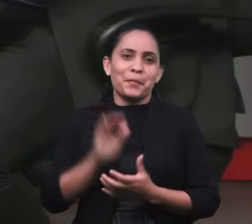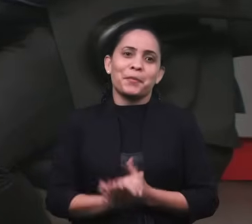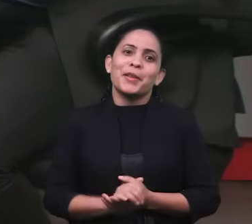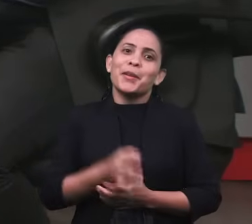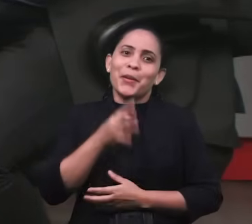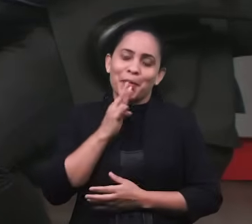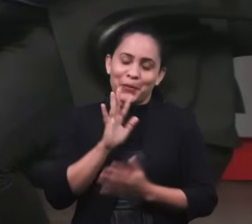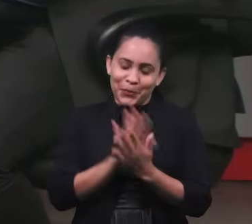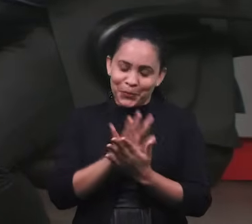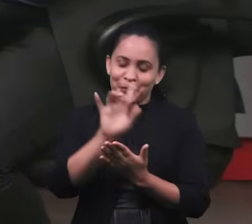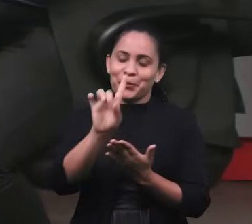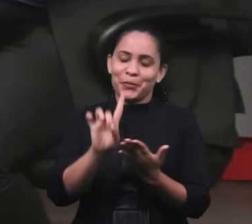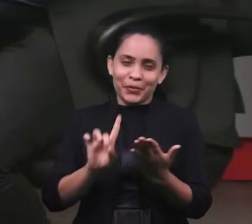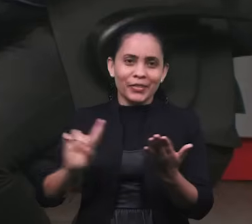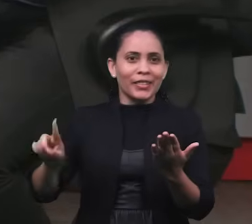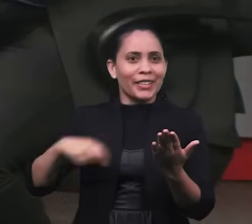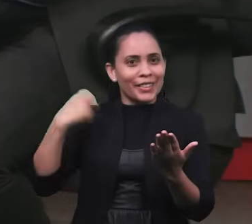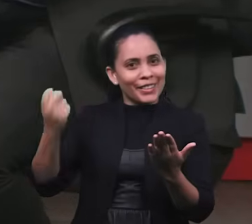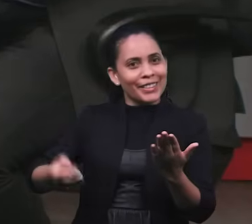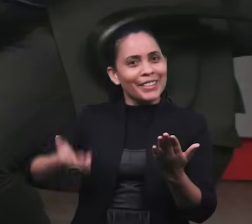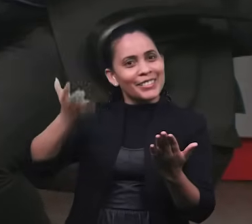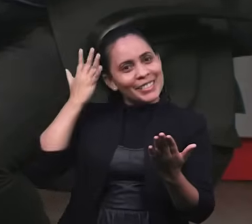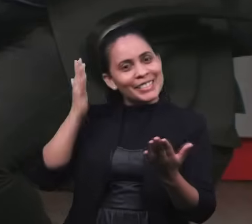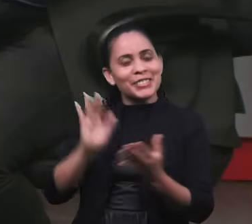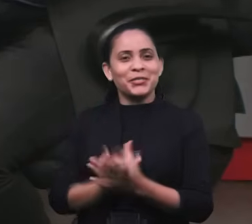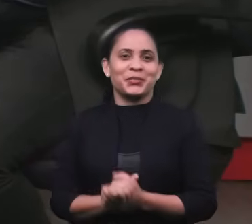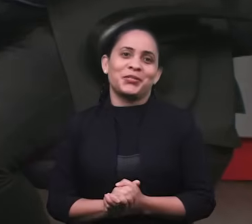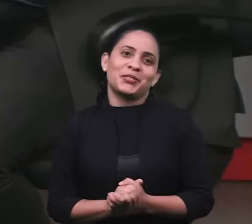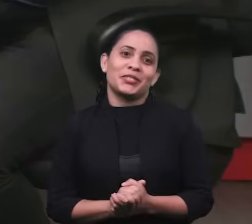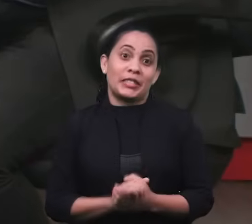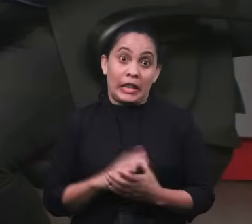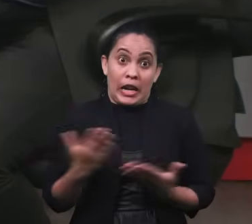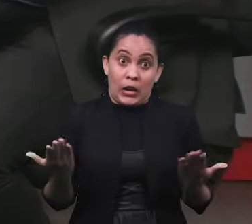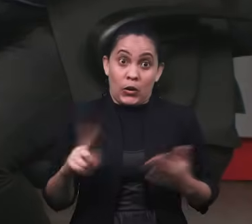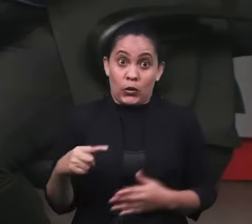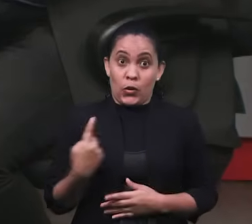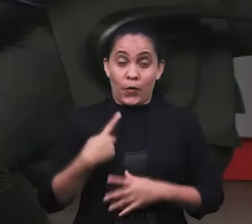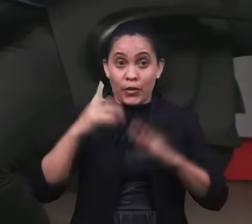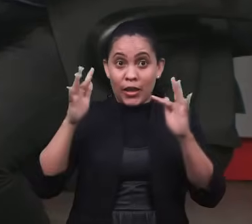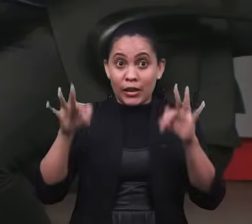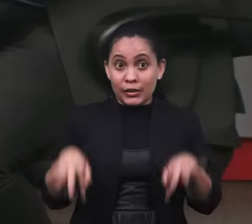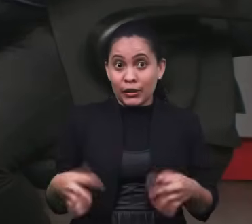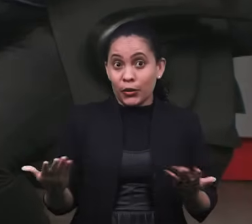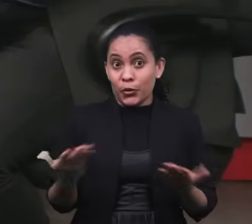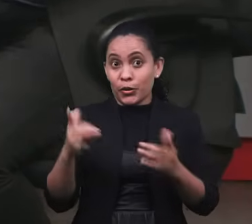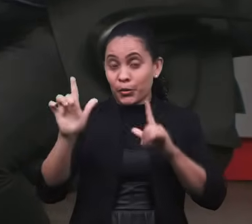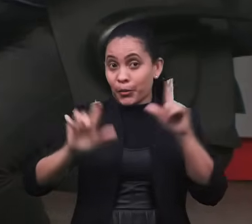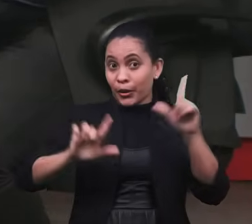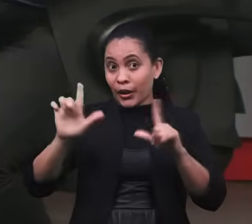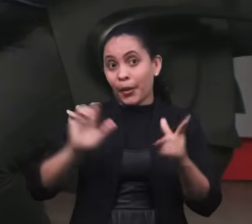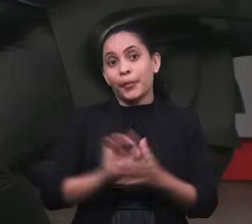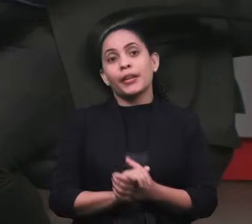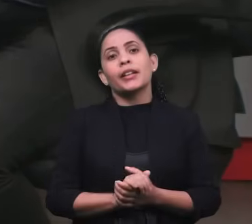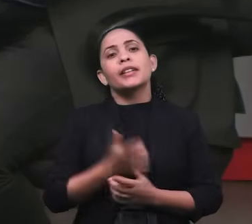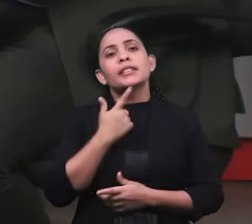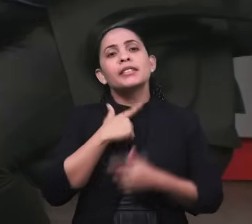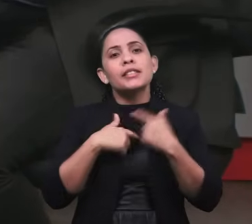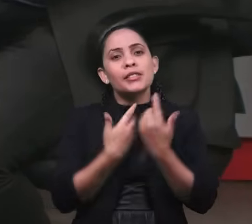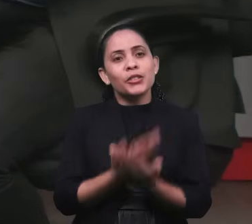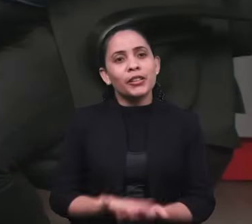Reconhecemos a palavra do Senhor e a revelação da palavra do Senhor. Vamos encerrando nosso episódio por hoje,